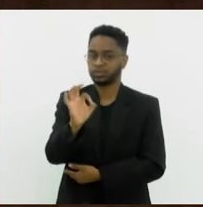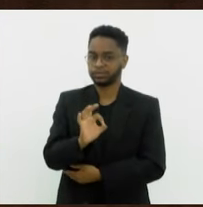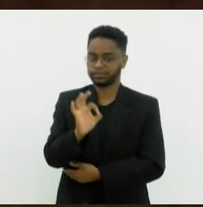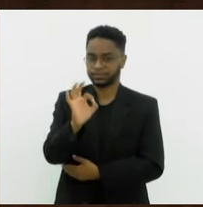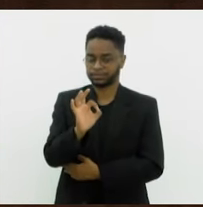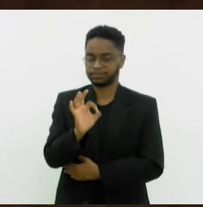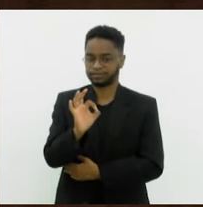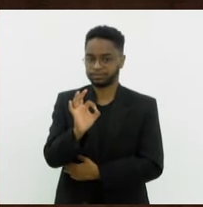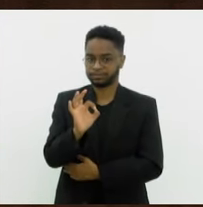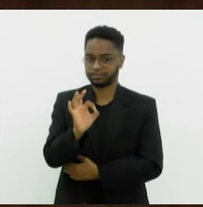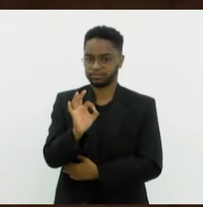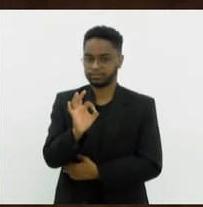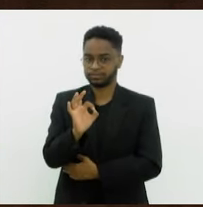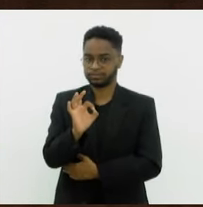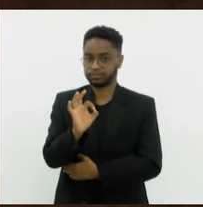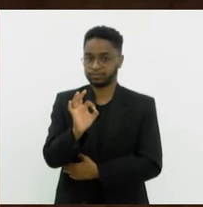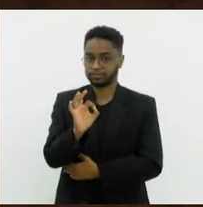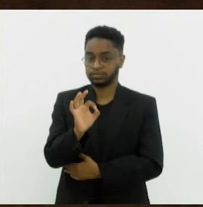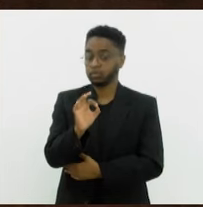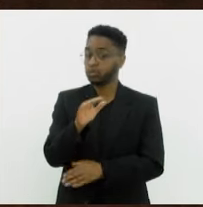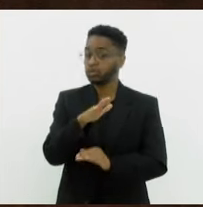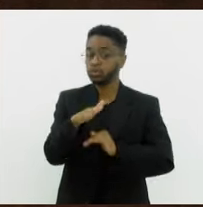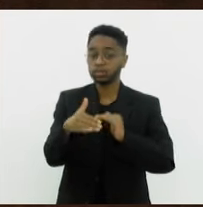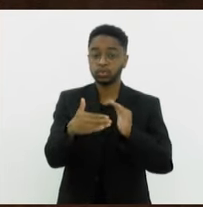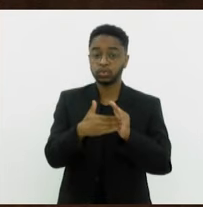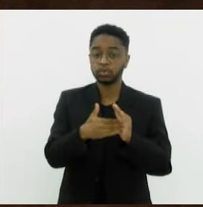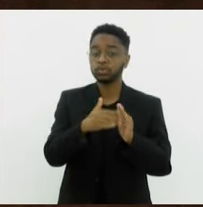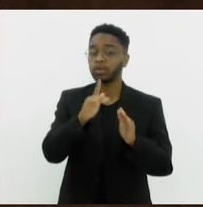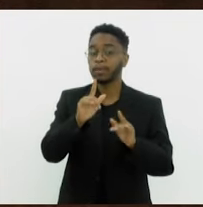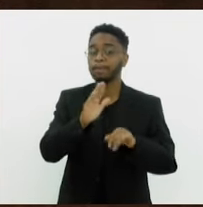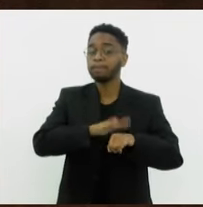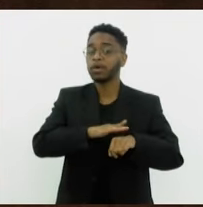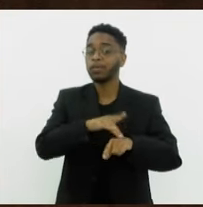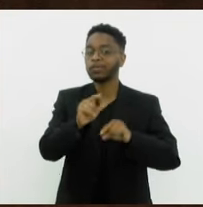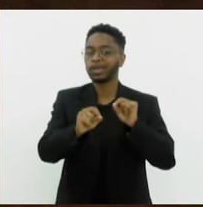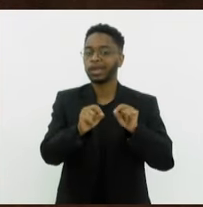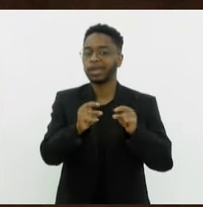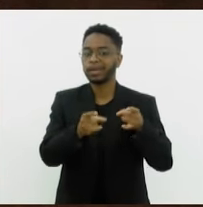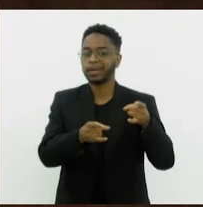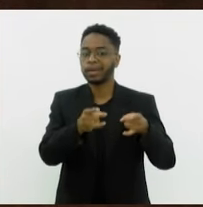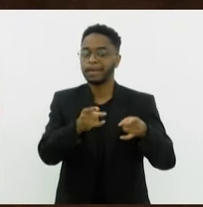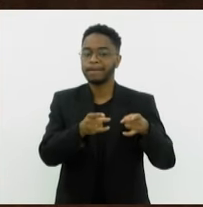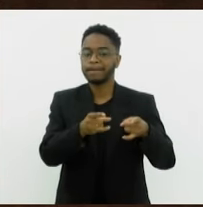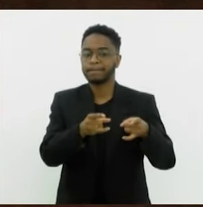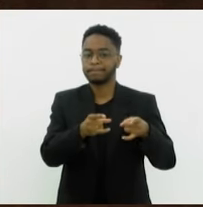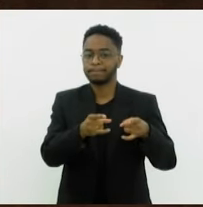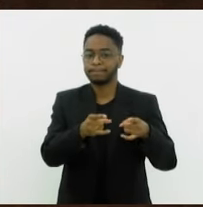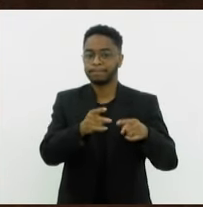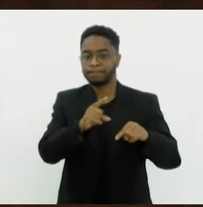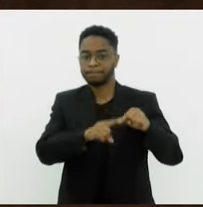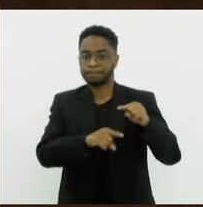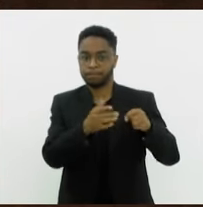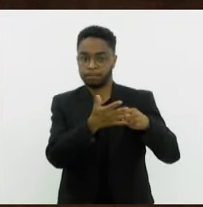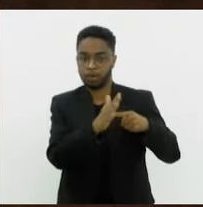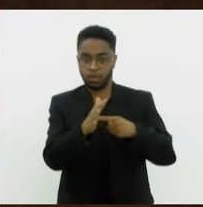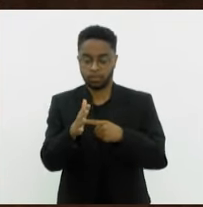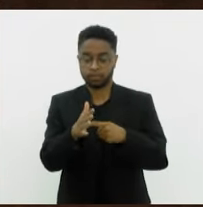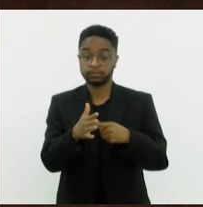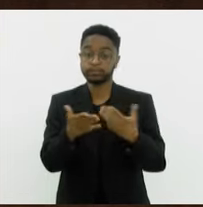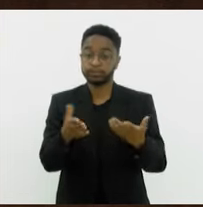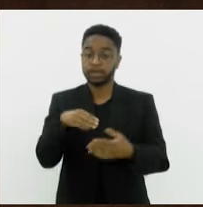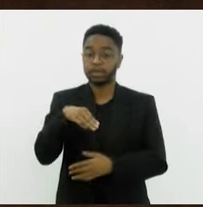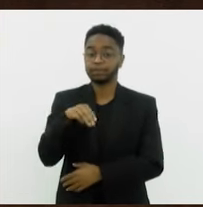18%. Tudo foi mecanizado. Então, o que o MST também